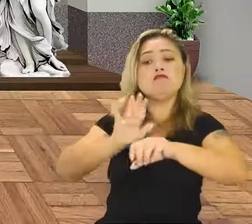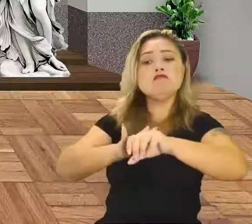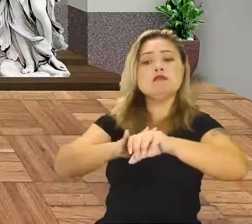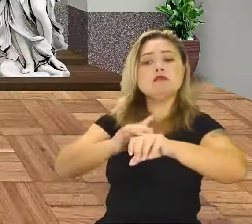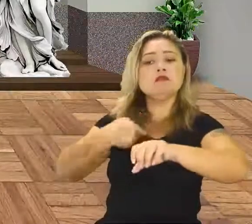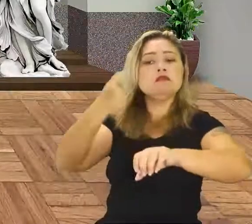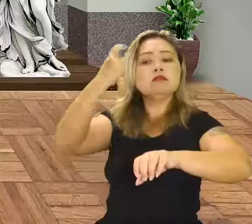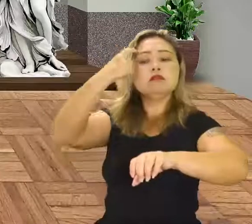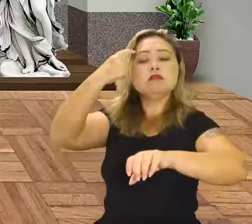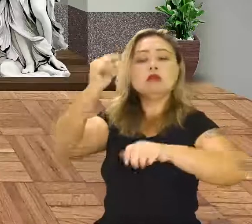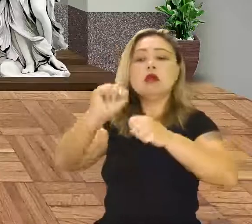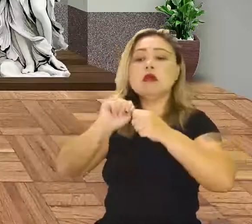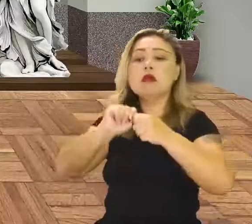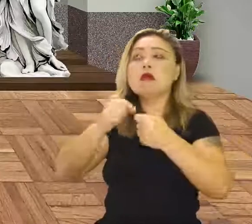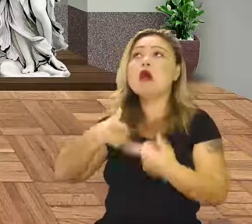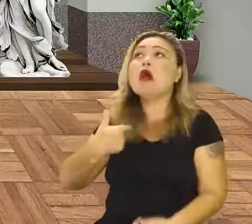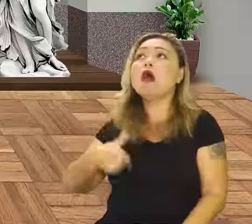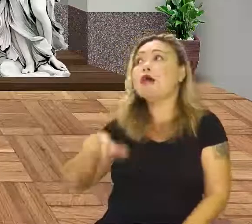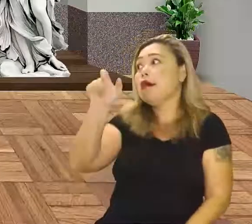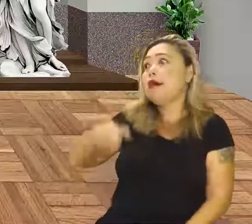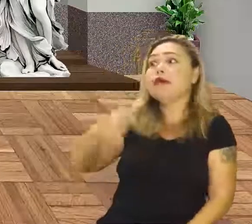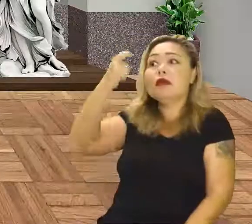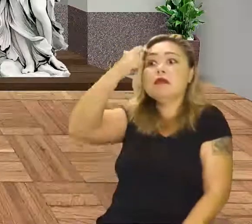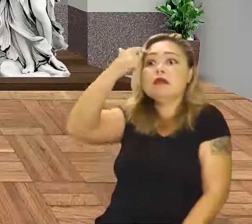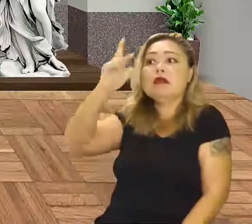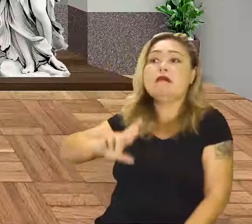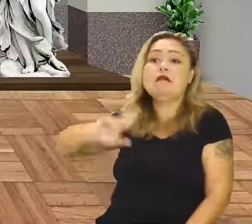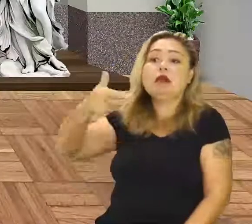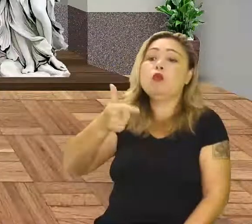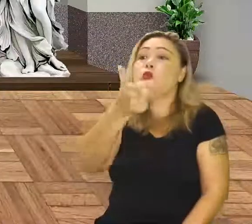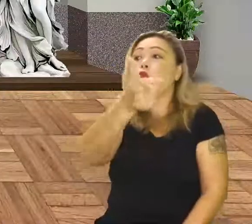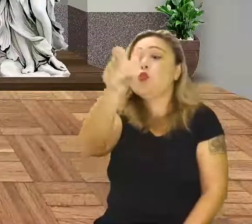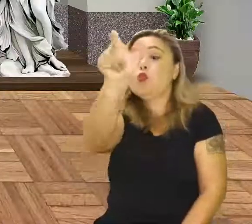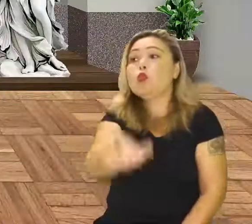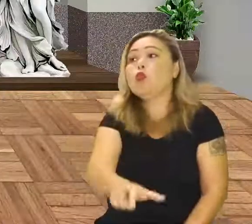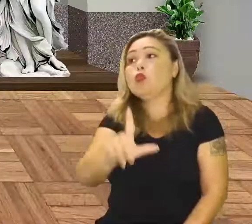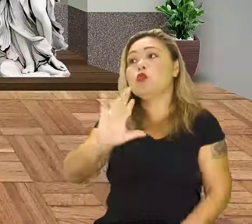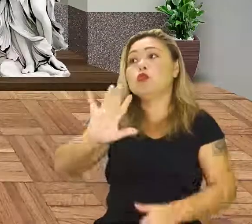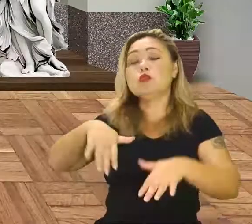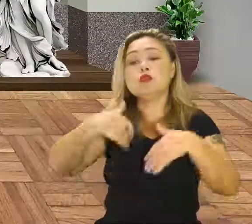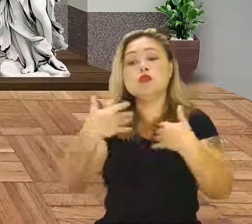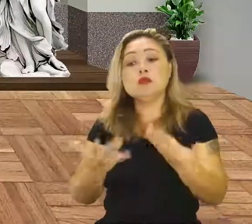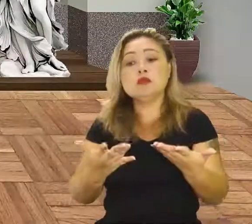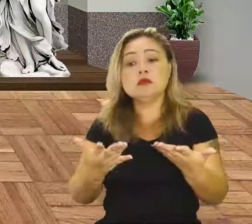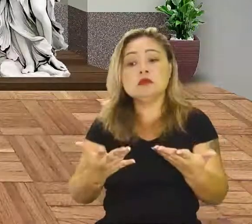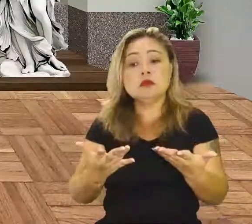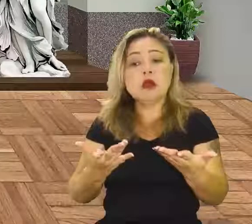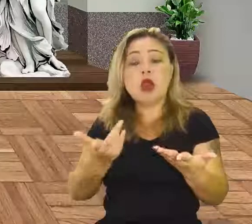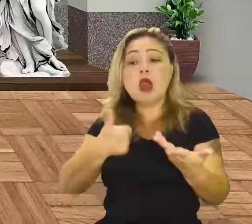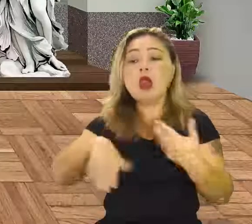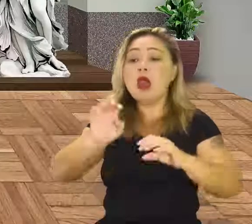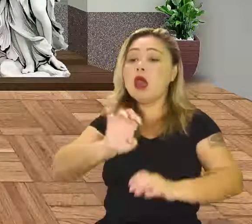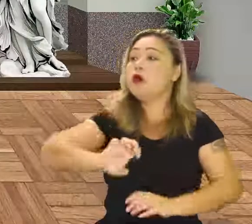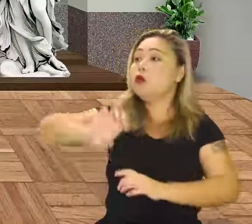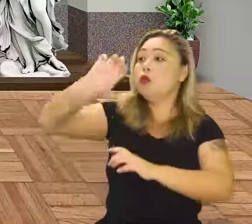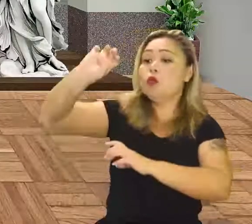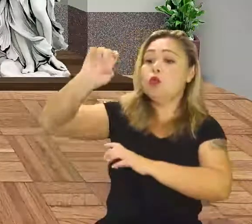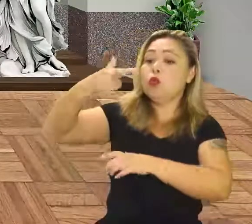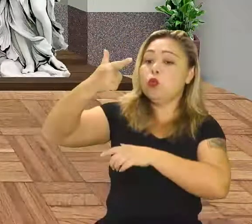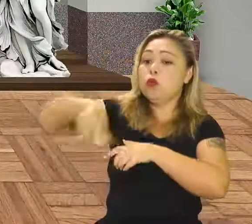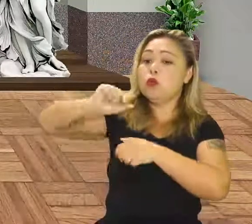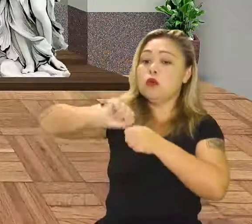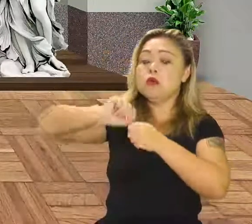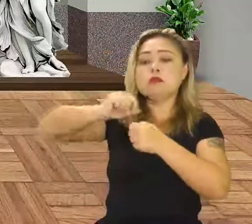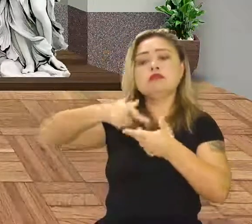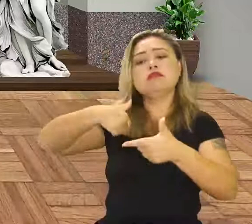guerra porque alguém pensava diferente do outro. E com isso, a Europa novamente